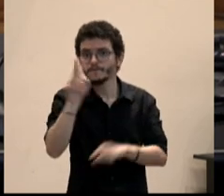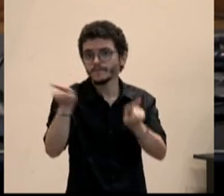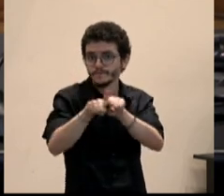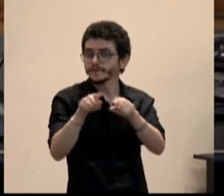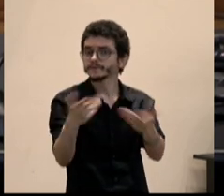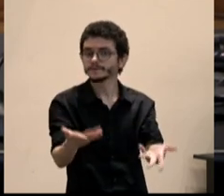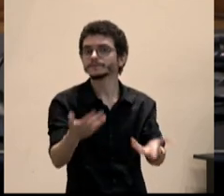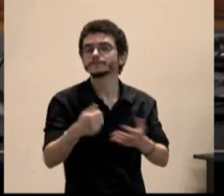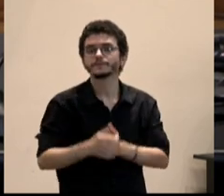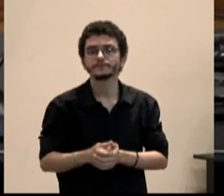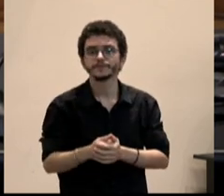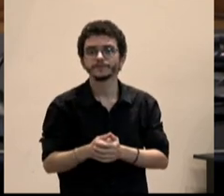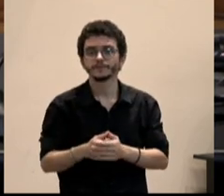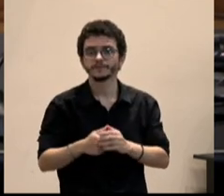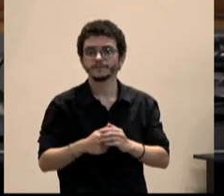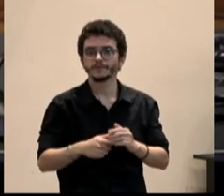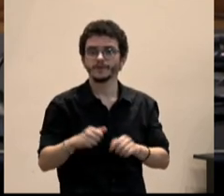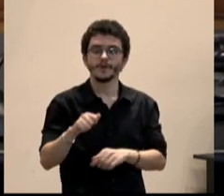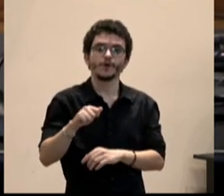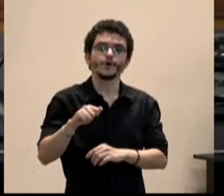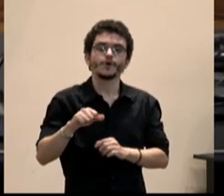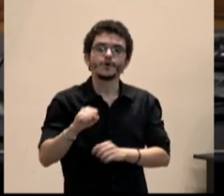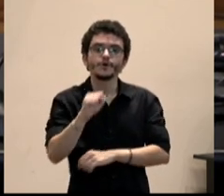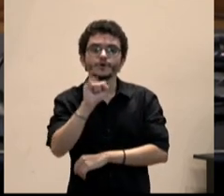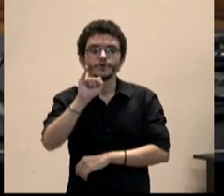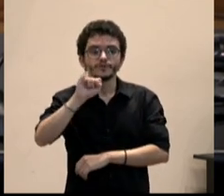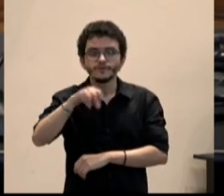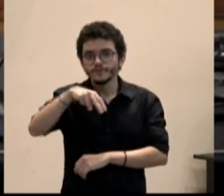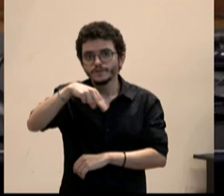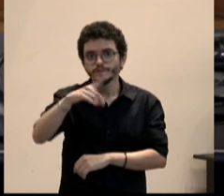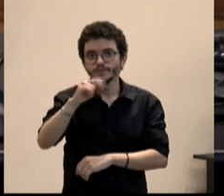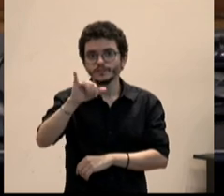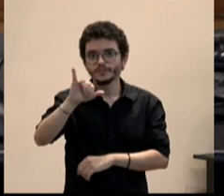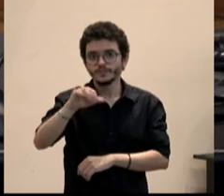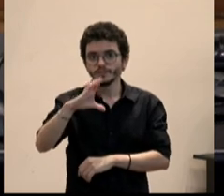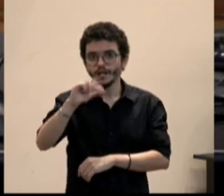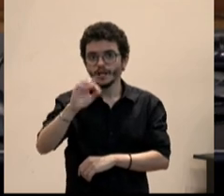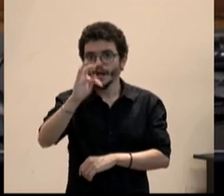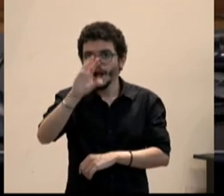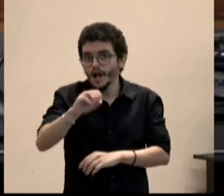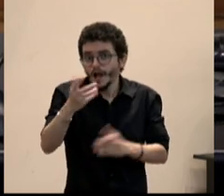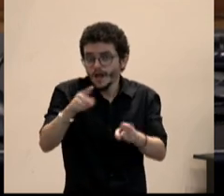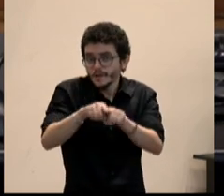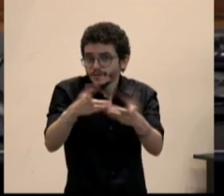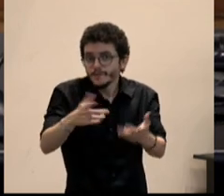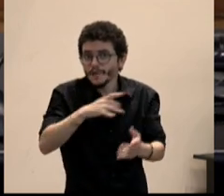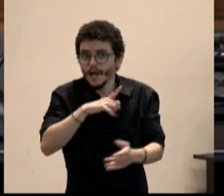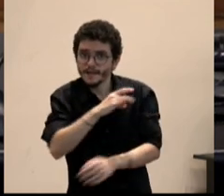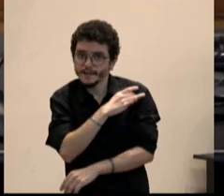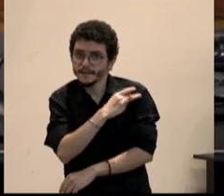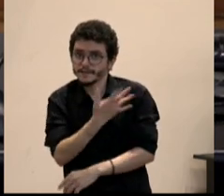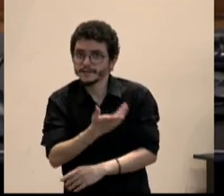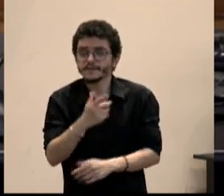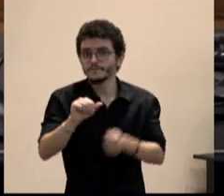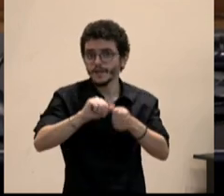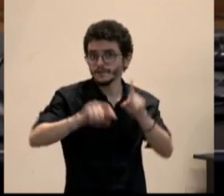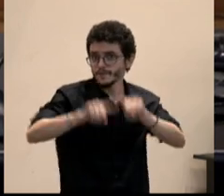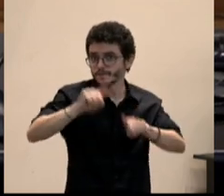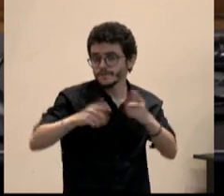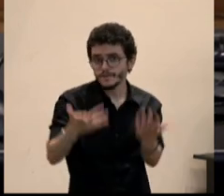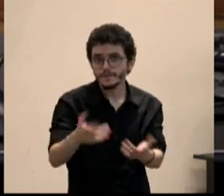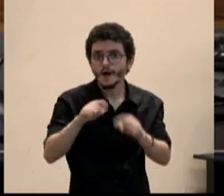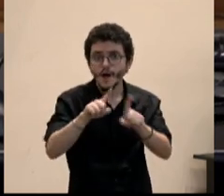O sindicato tem que agir. Também tem sindicato que é pelego, né? Vamos falar a verdade, que tem medo de agir.